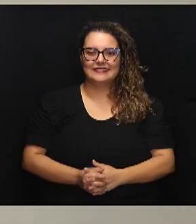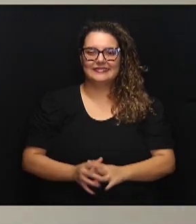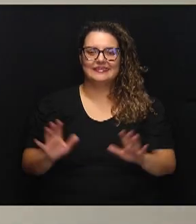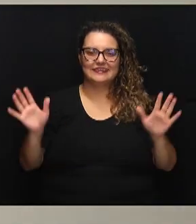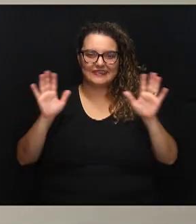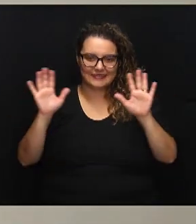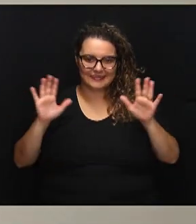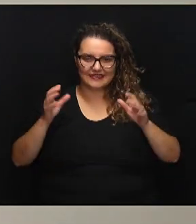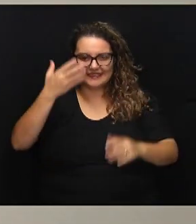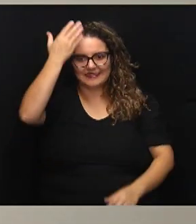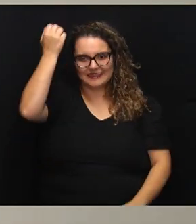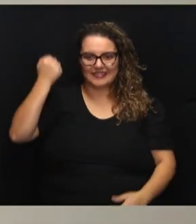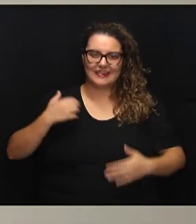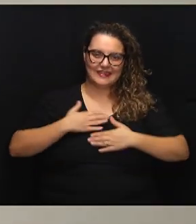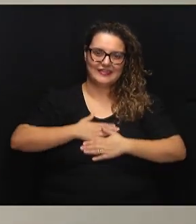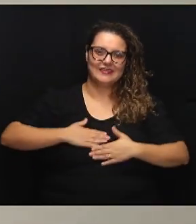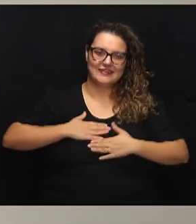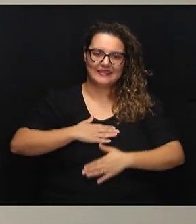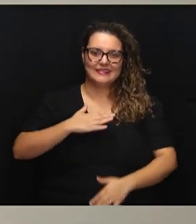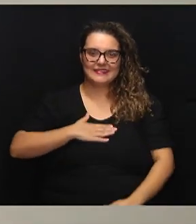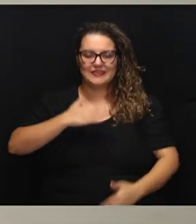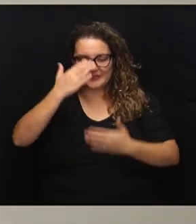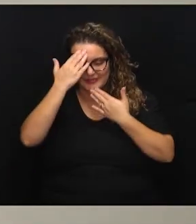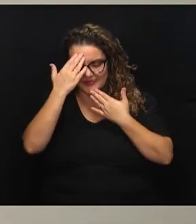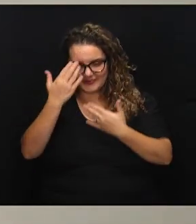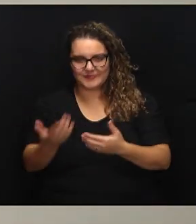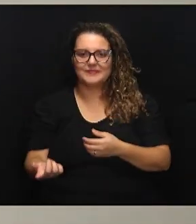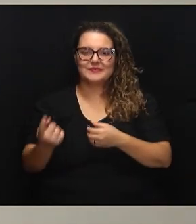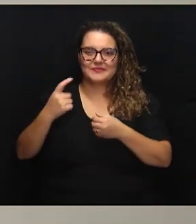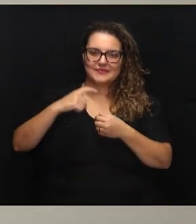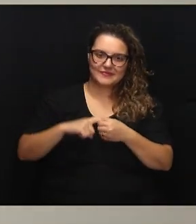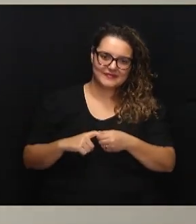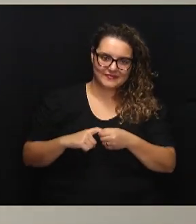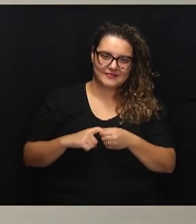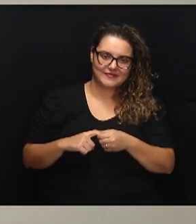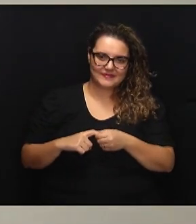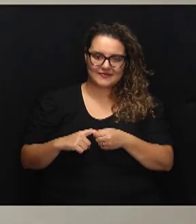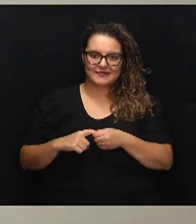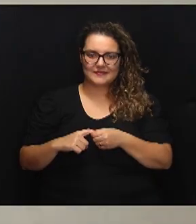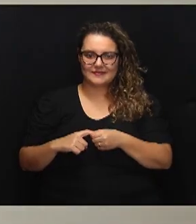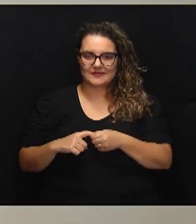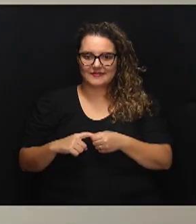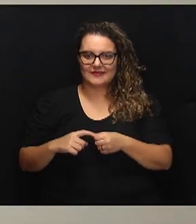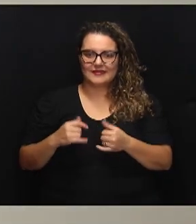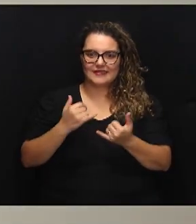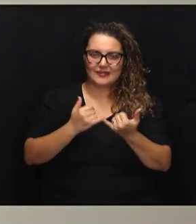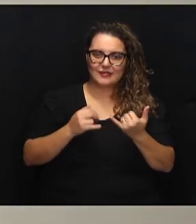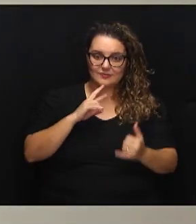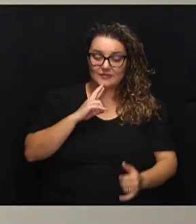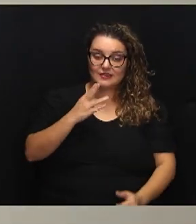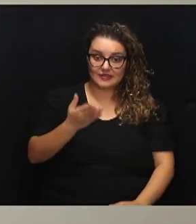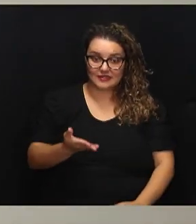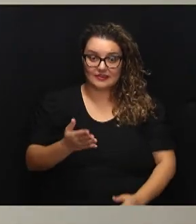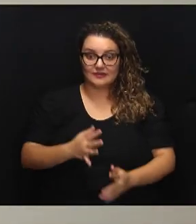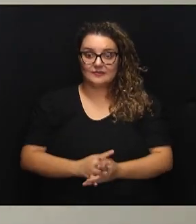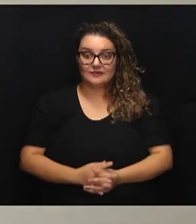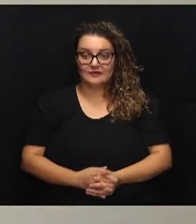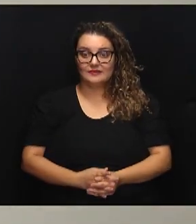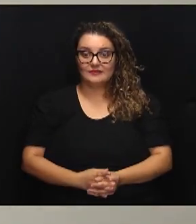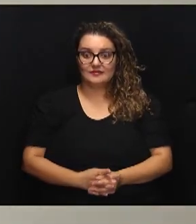Prazer é meu, Rúbia, muito obrigada. Voltando aí, já entrando no meio da resposta.